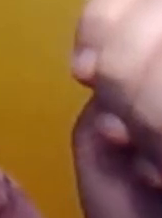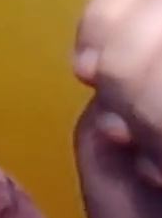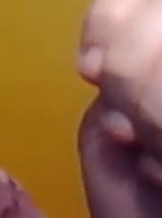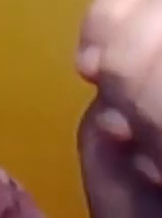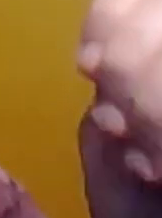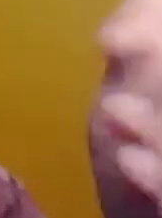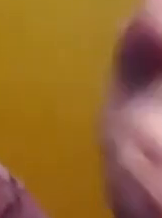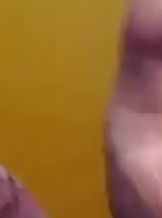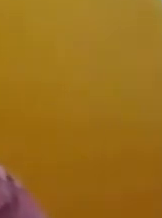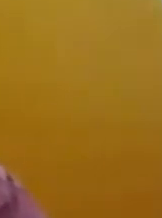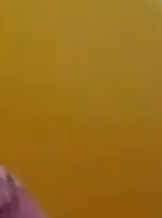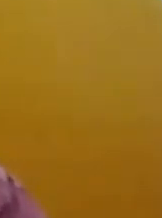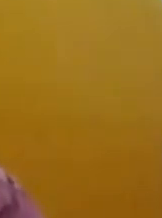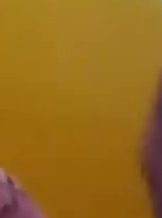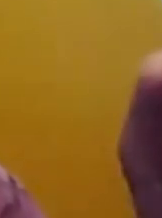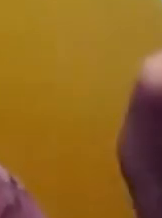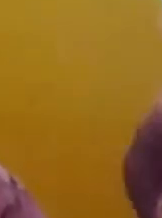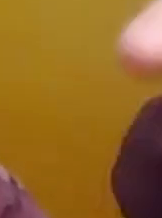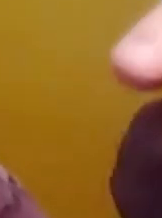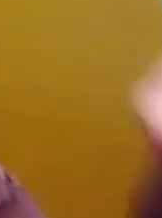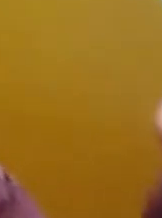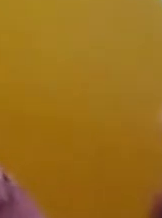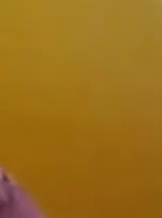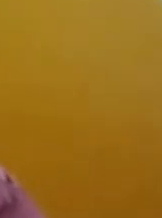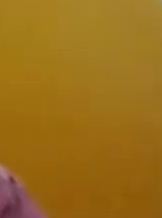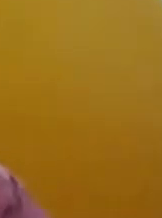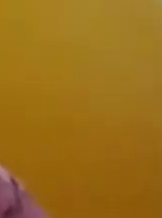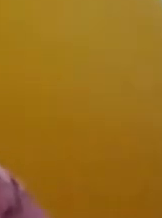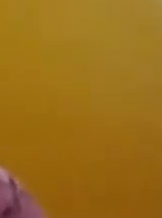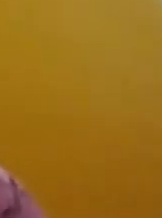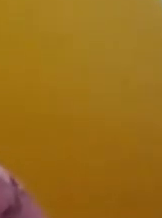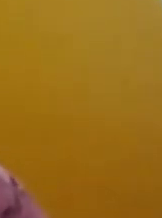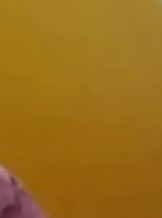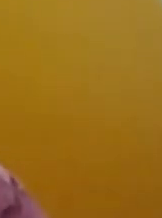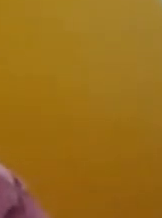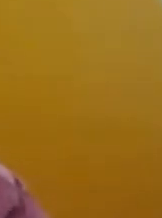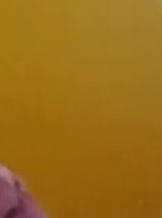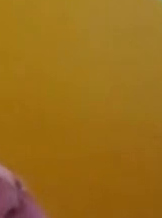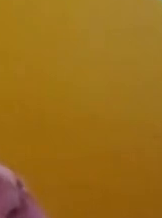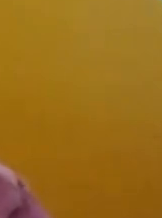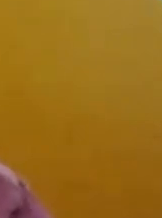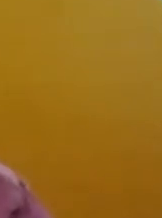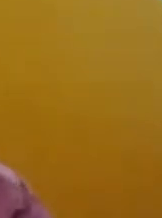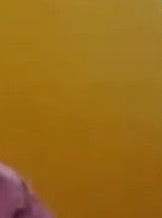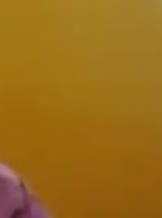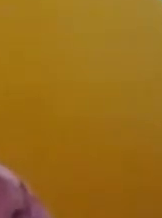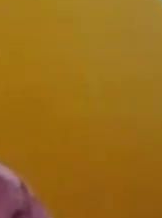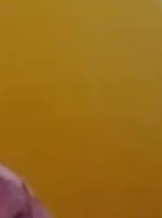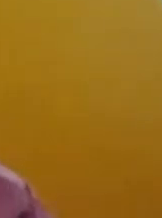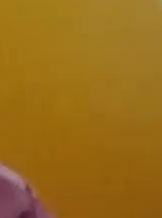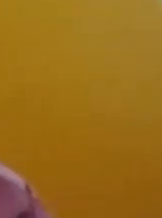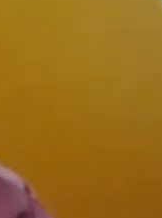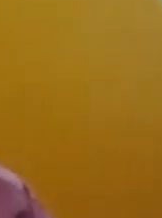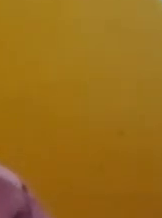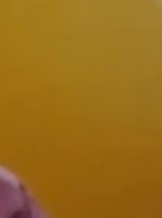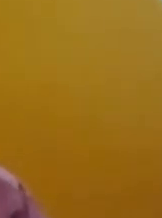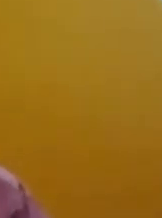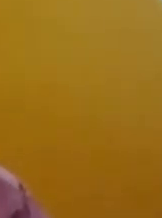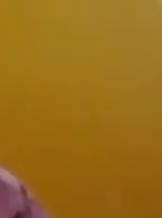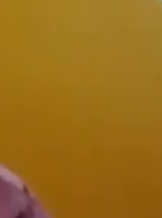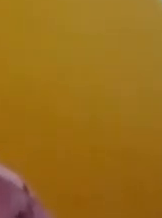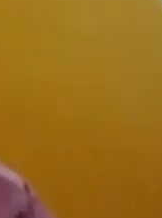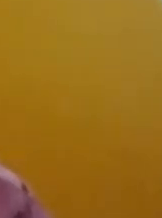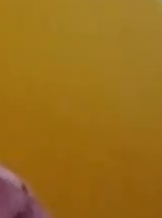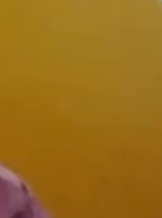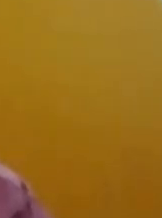competência dos órgãos de fiscalização de atuais finalizar o que dá no código de trânsito brasileiro é importante fica evidente que o que